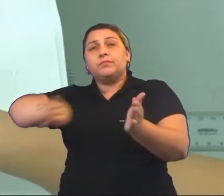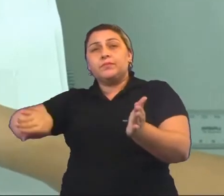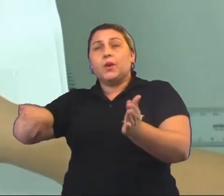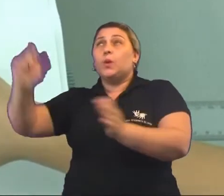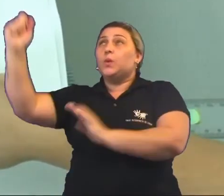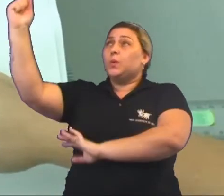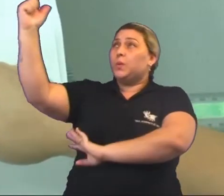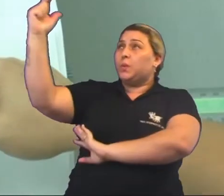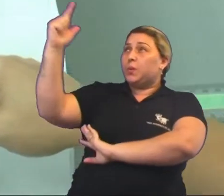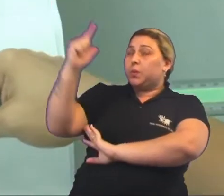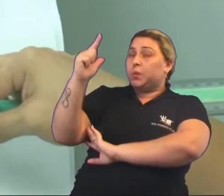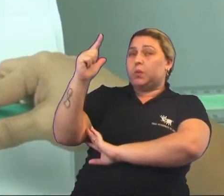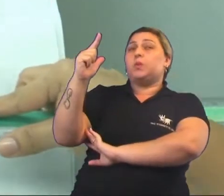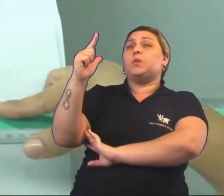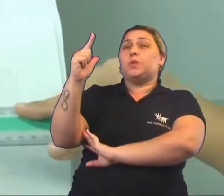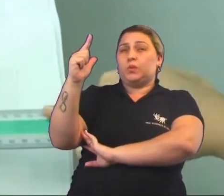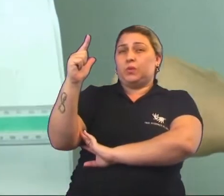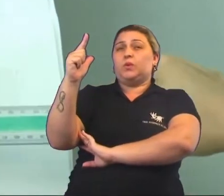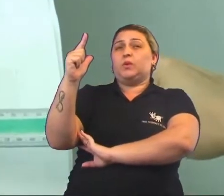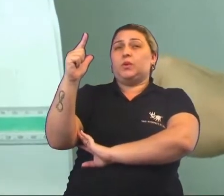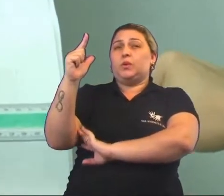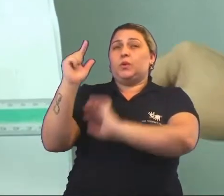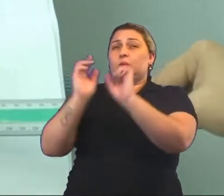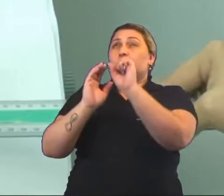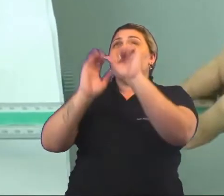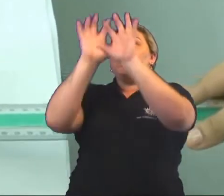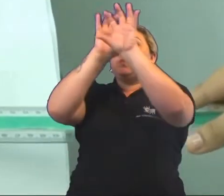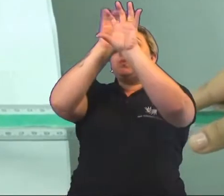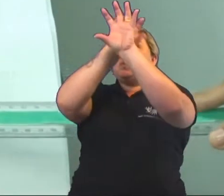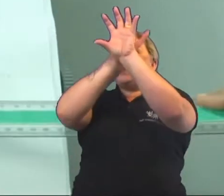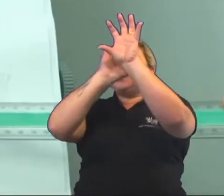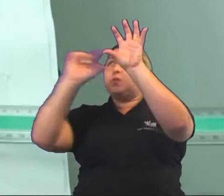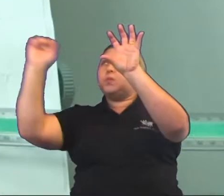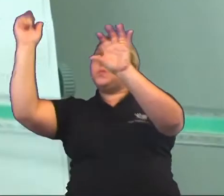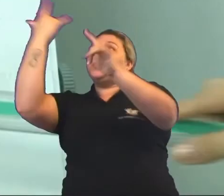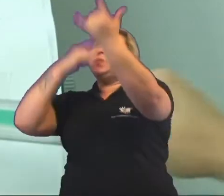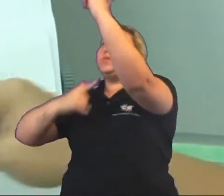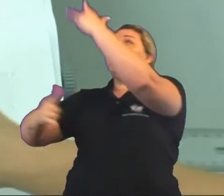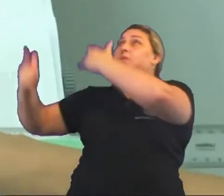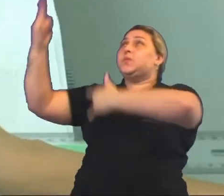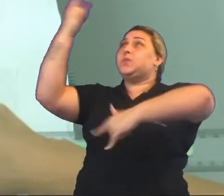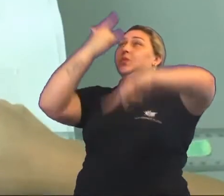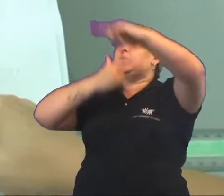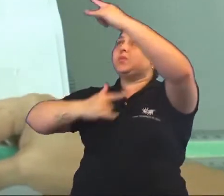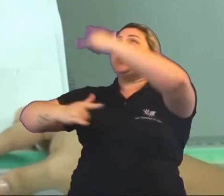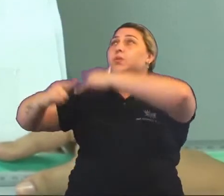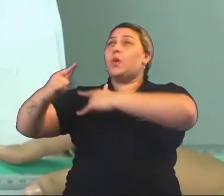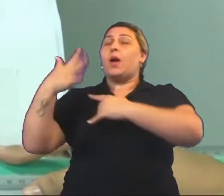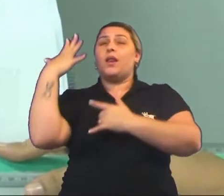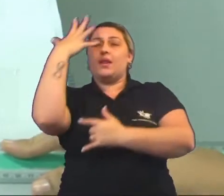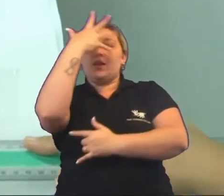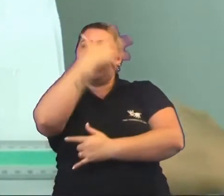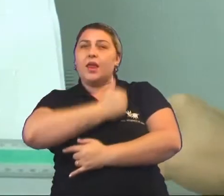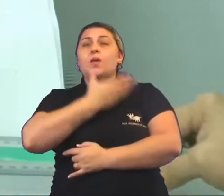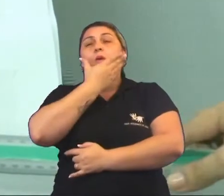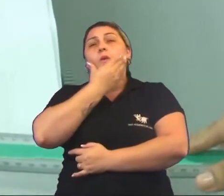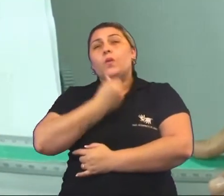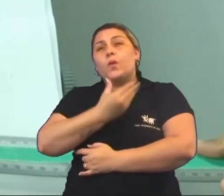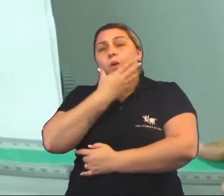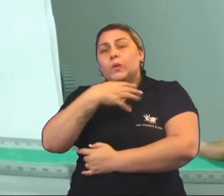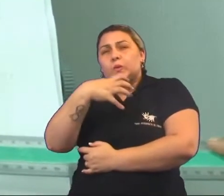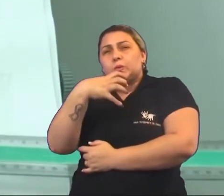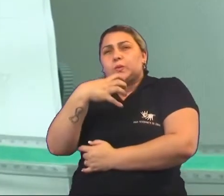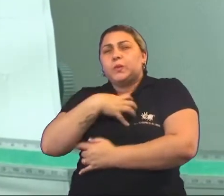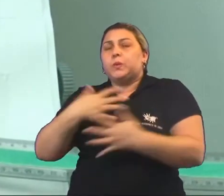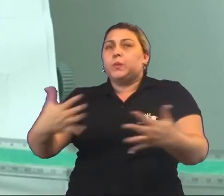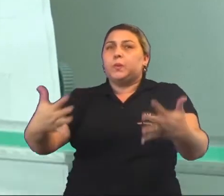O sol saiu do seu esconderijo e brilhou com todo o esplendor sobre o homem, que